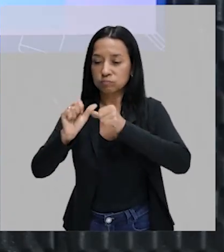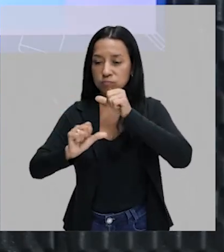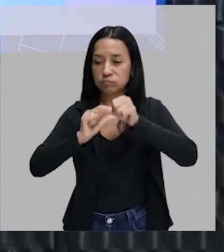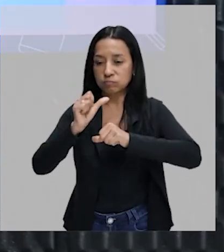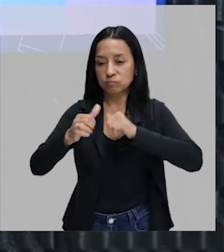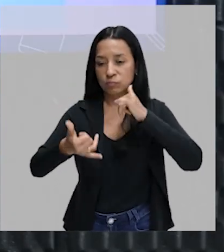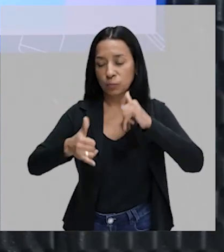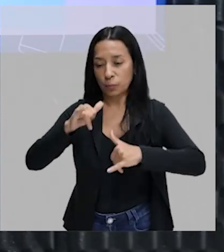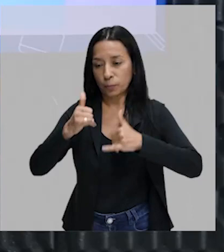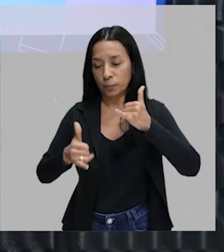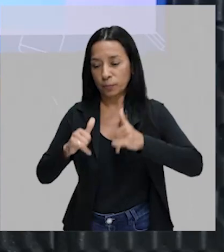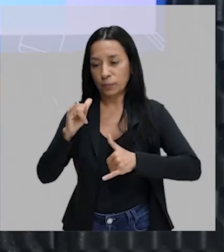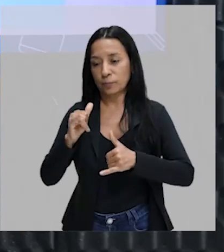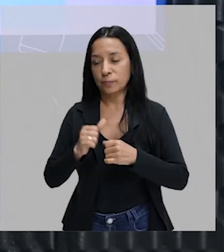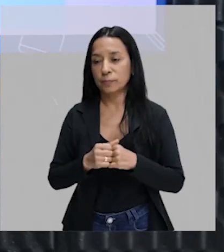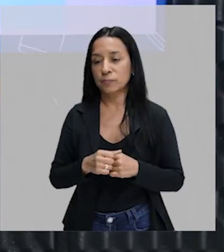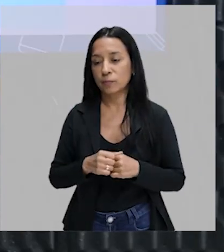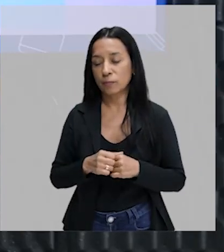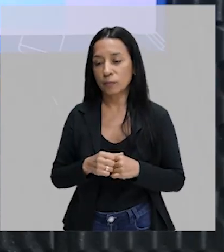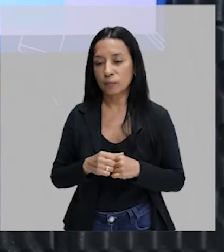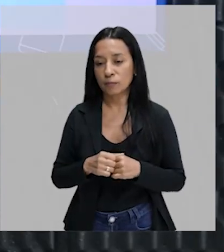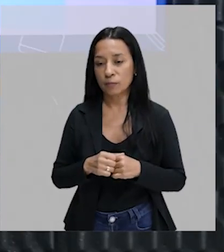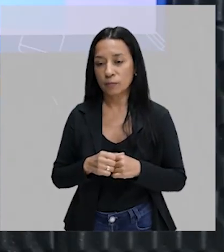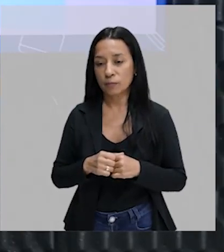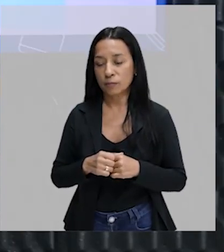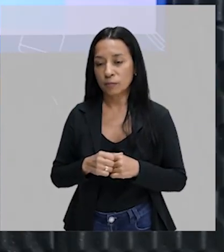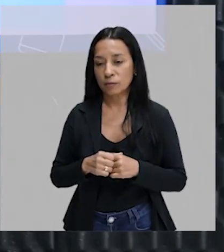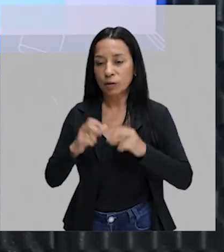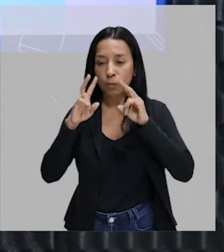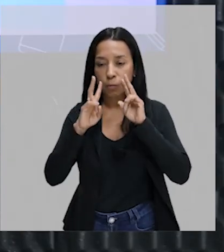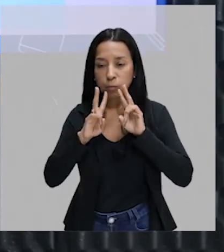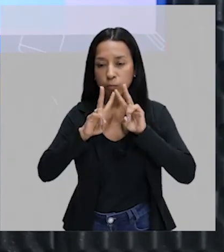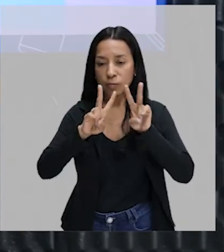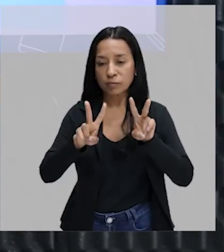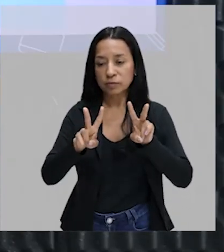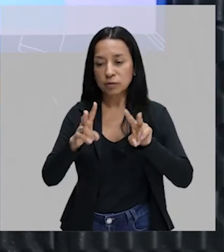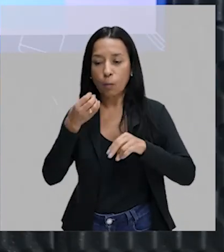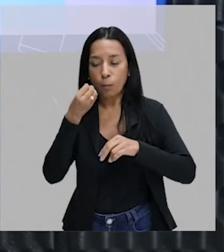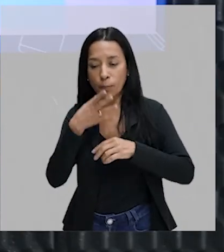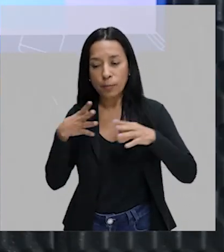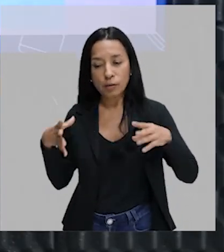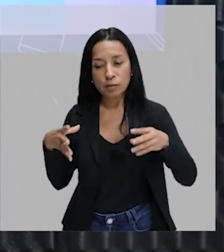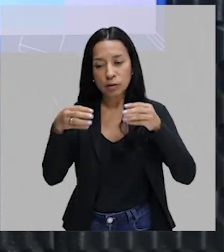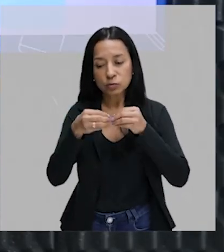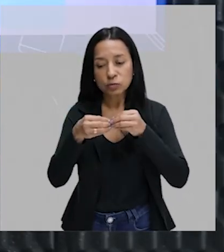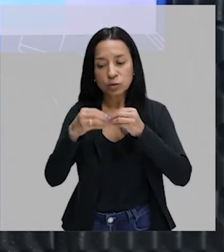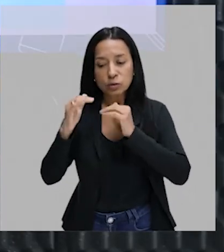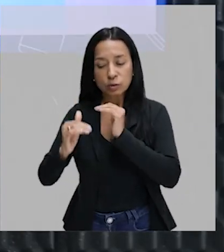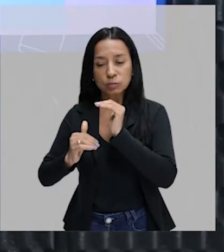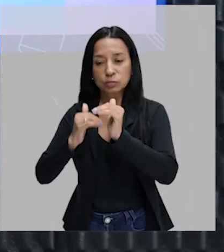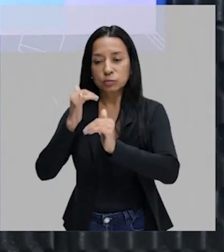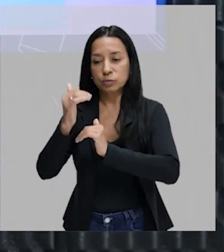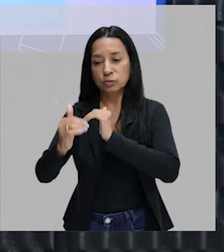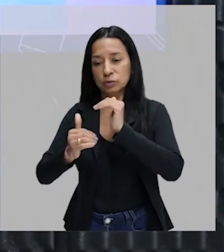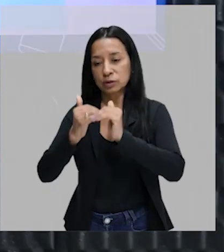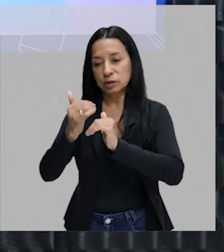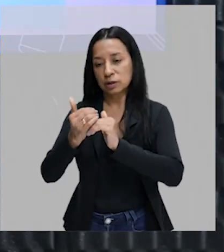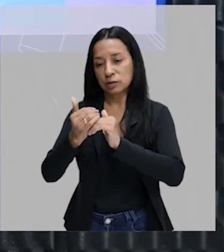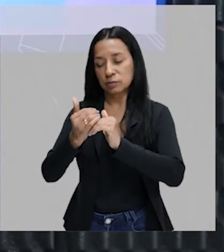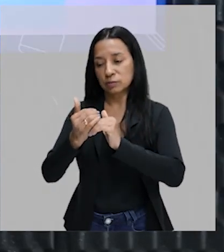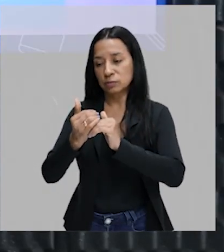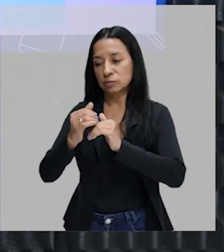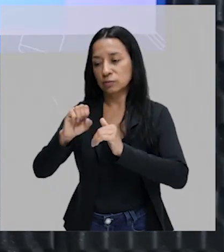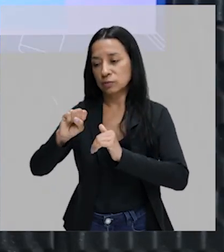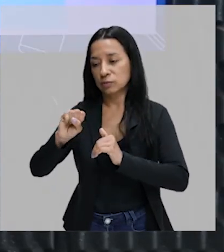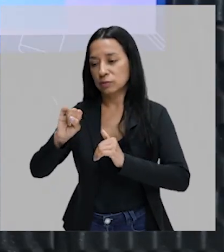química. Então, isso aqui, pessoal, é uma visão bem resumida do processo de síntese